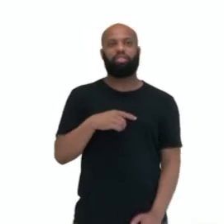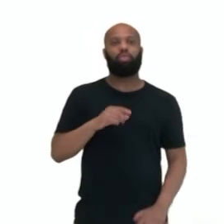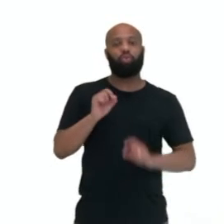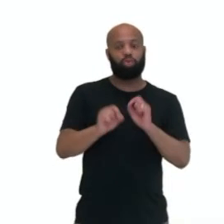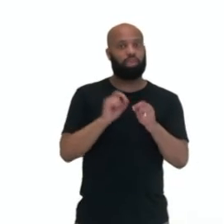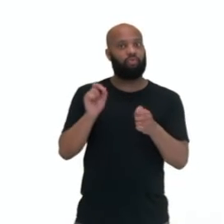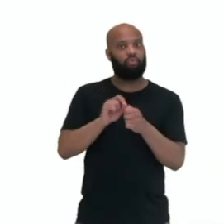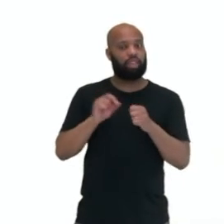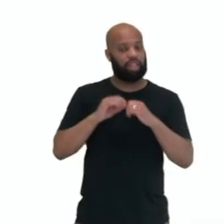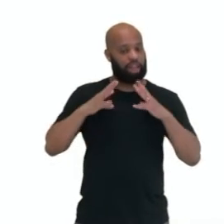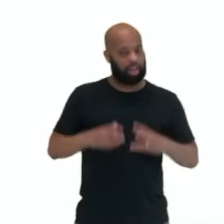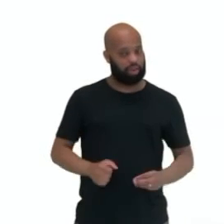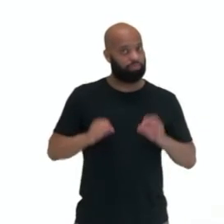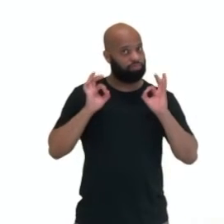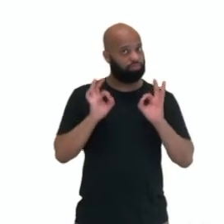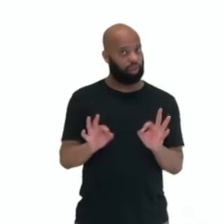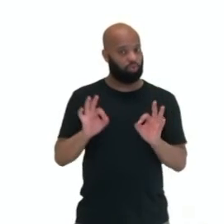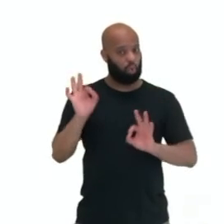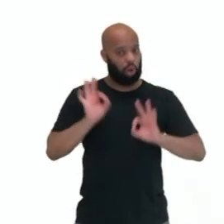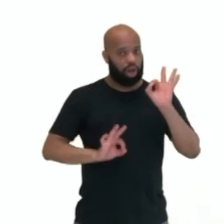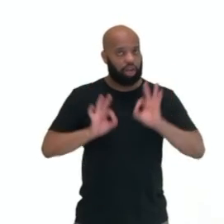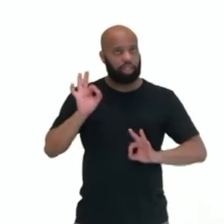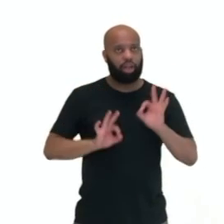de qualidade técnica.